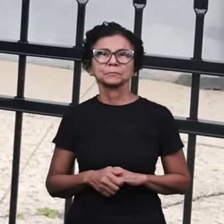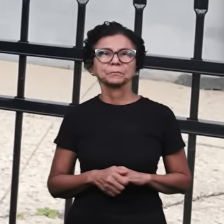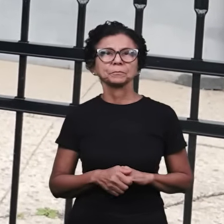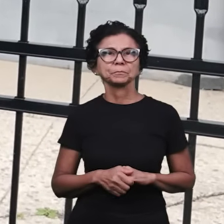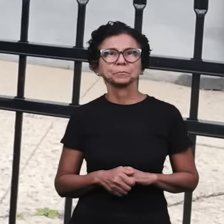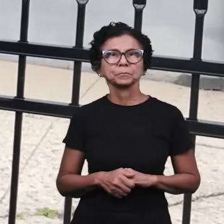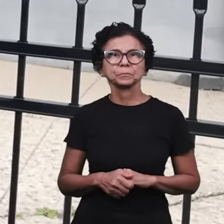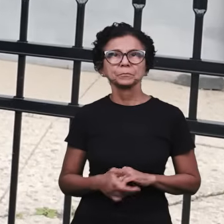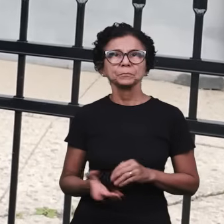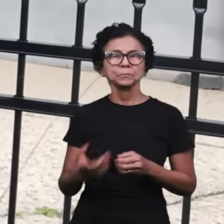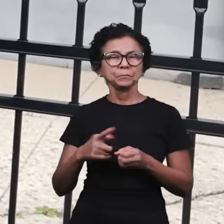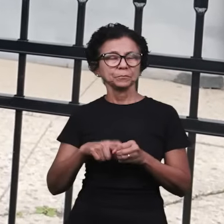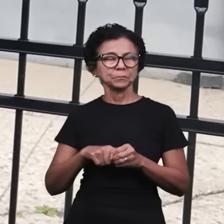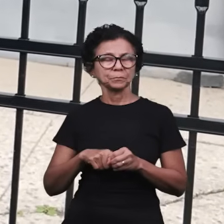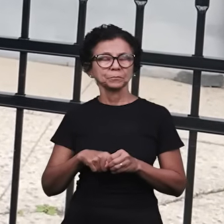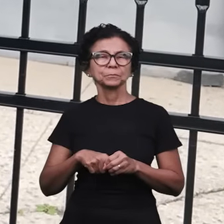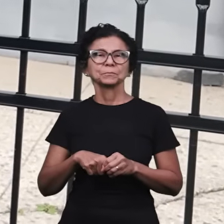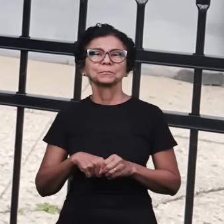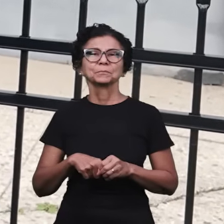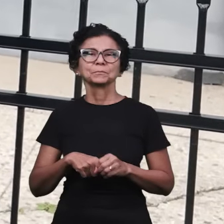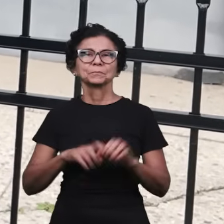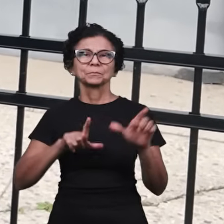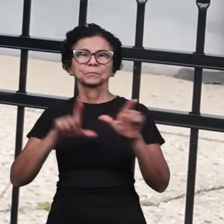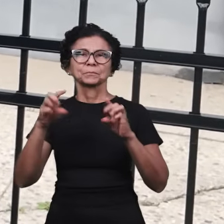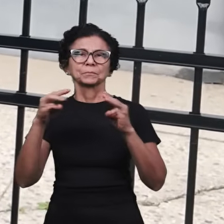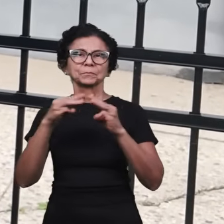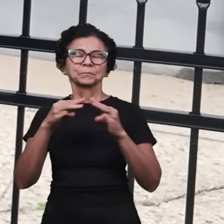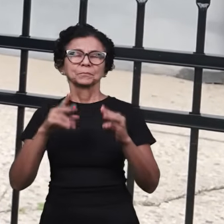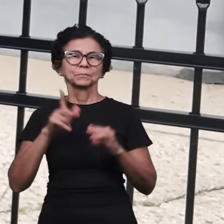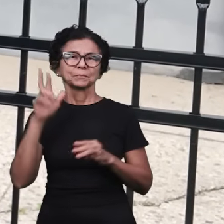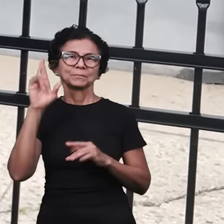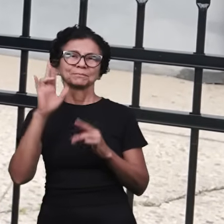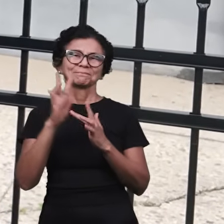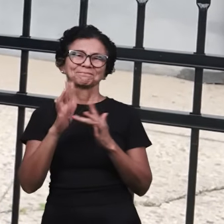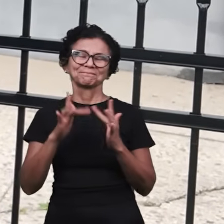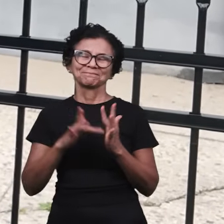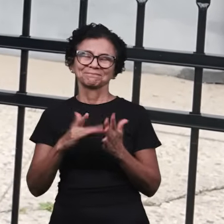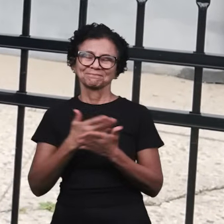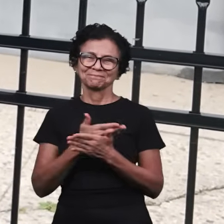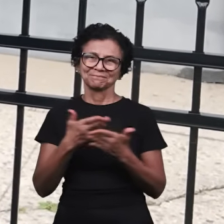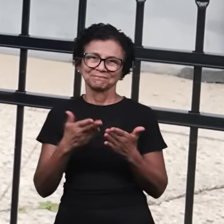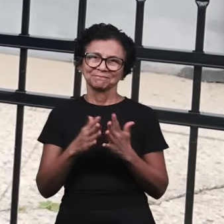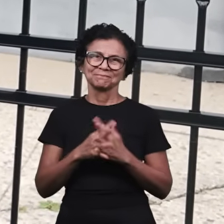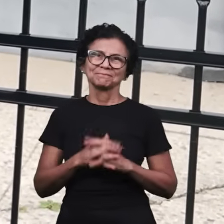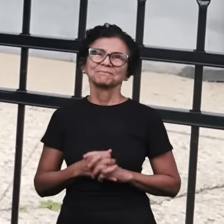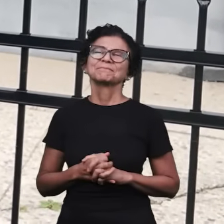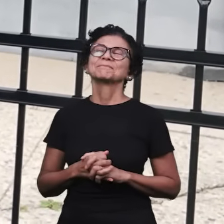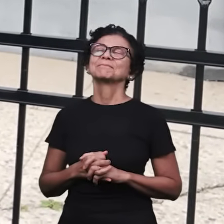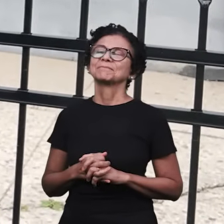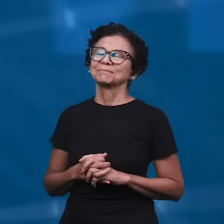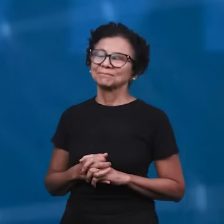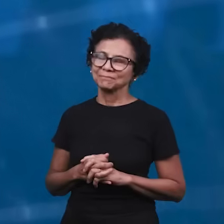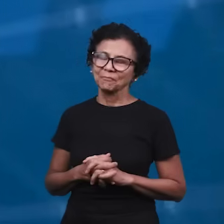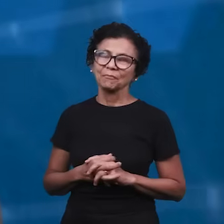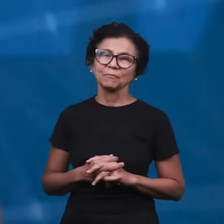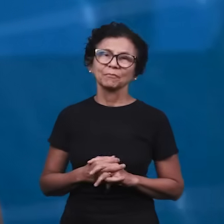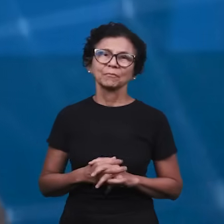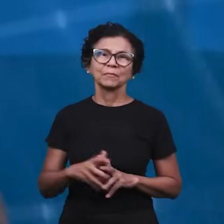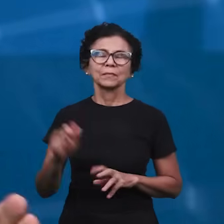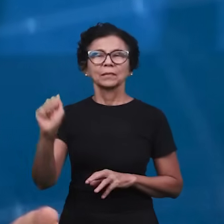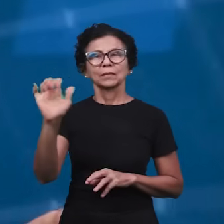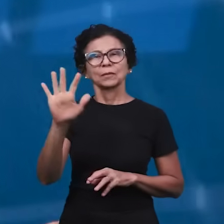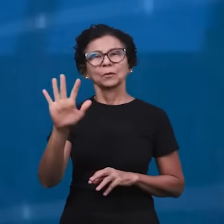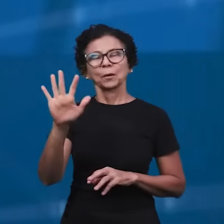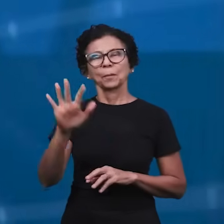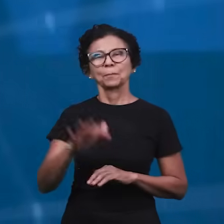Jesus! Agora nós vamos retornar aos nossos estúdios na TV Manaim. A paz do Senhor Jesus a todos os irmãos. Amém! Vamos